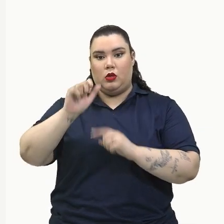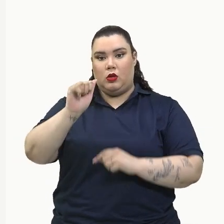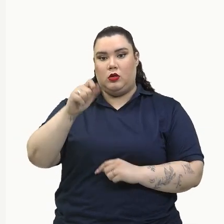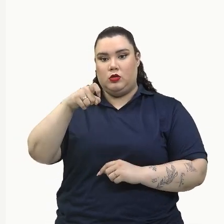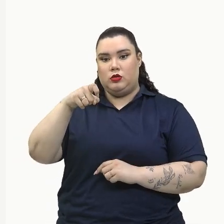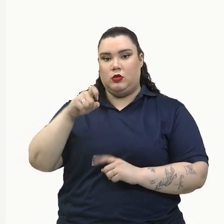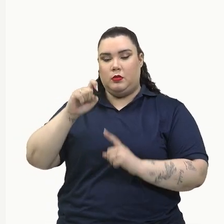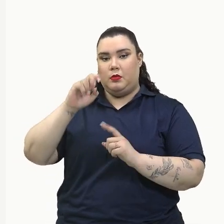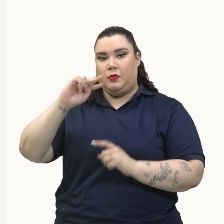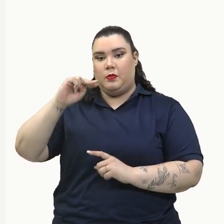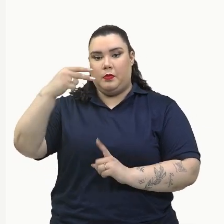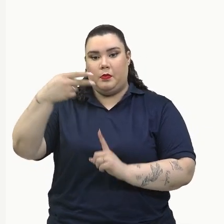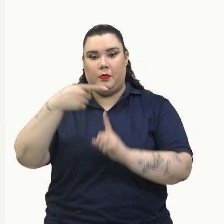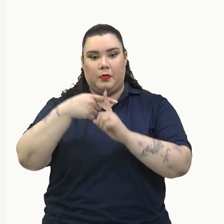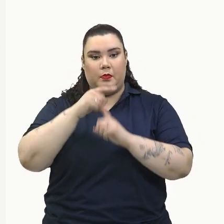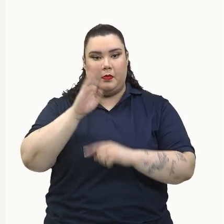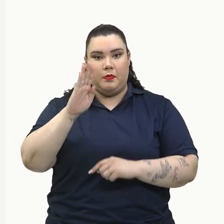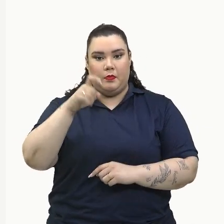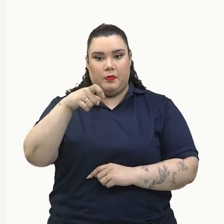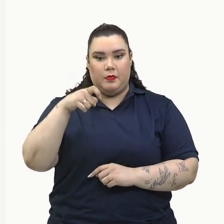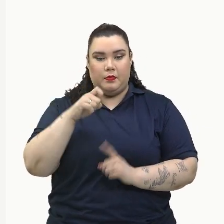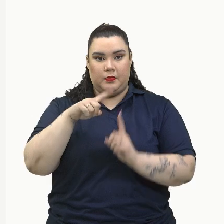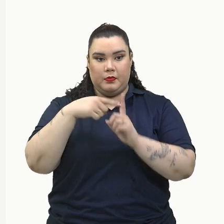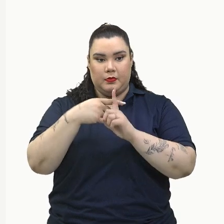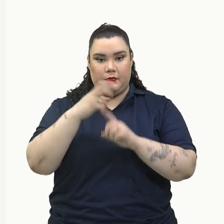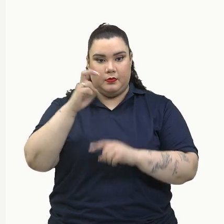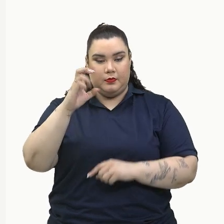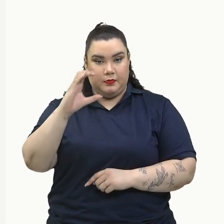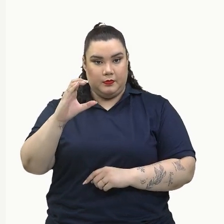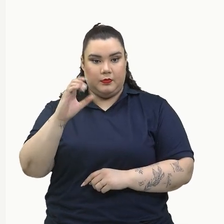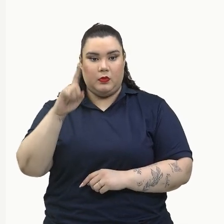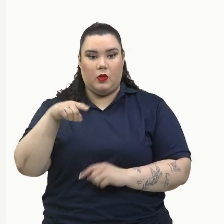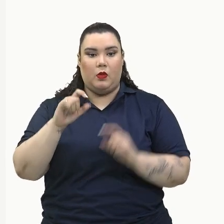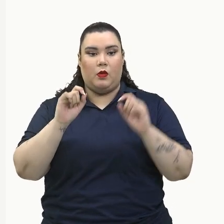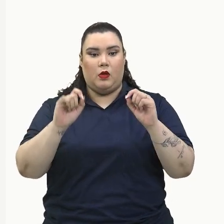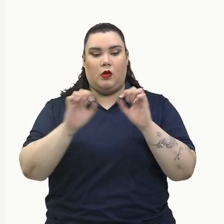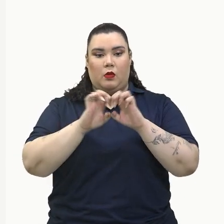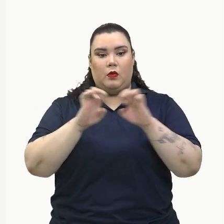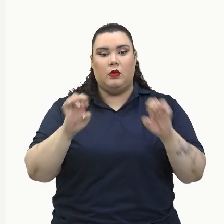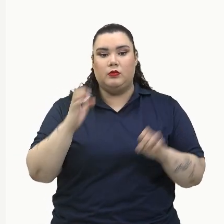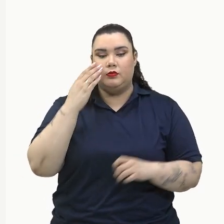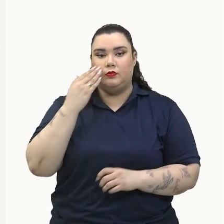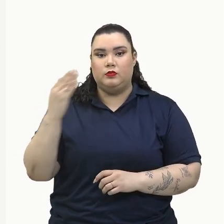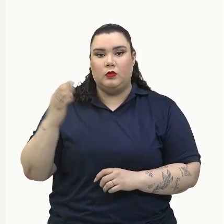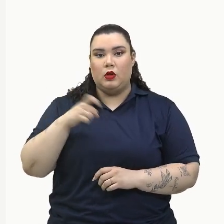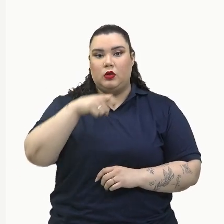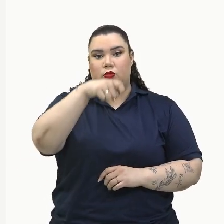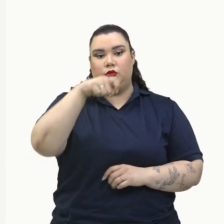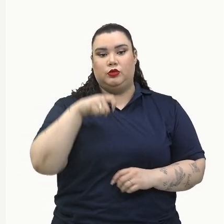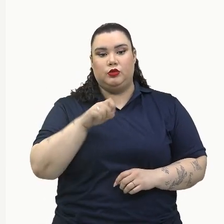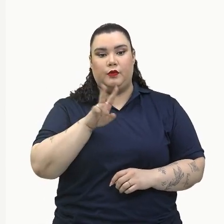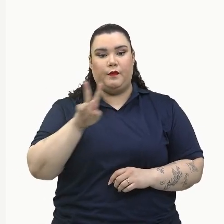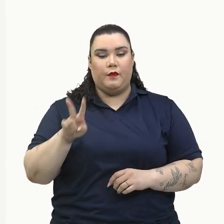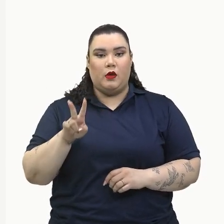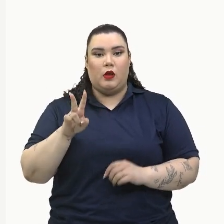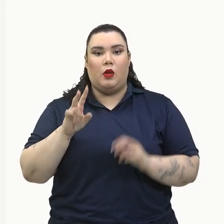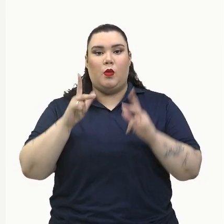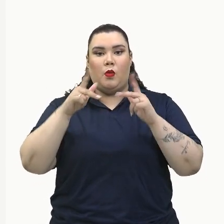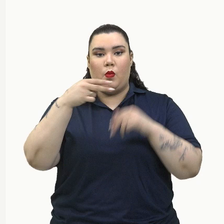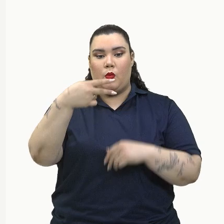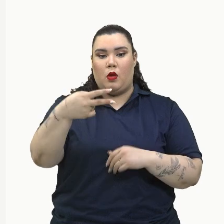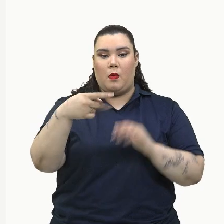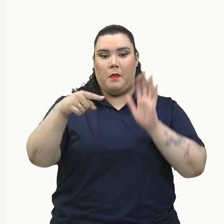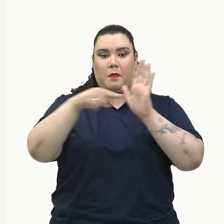ax² mais bx mais c é dado por xv, né, x vértice, igual a menos b sobre